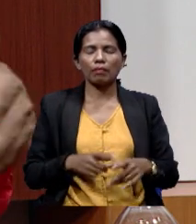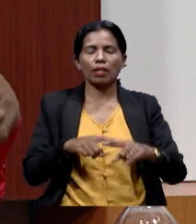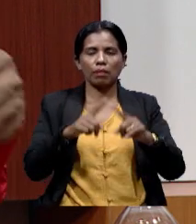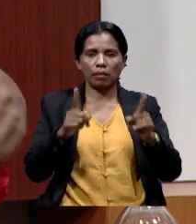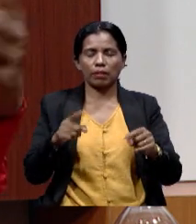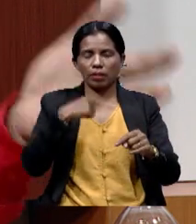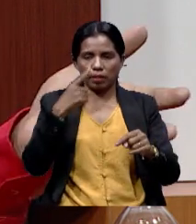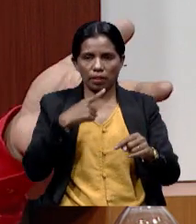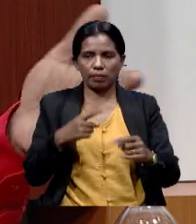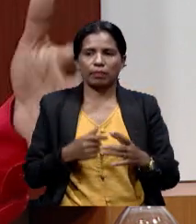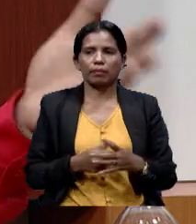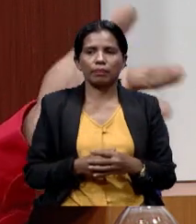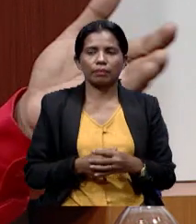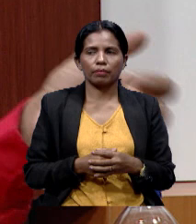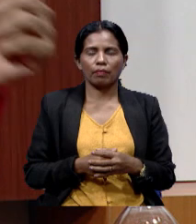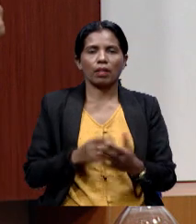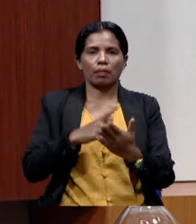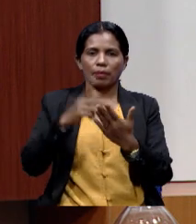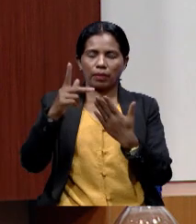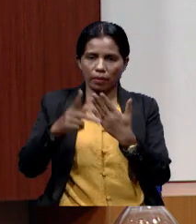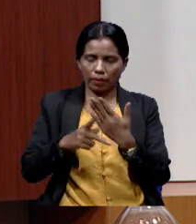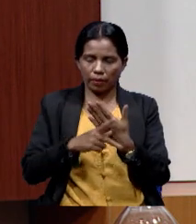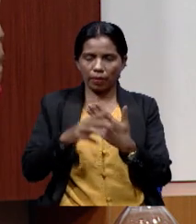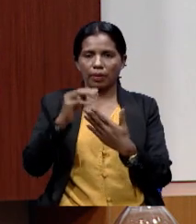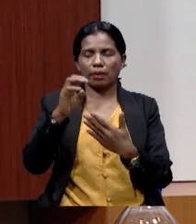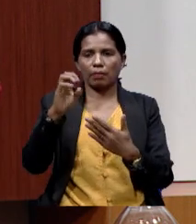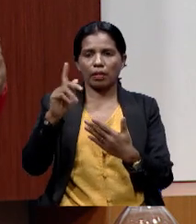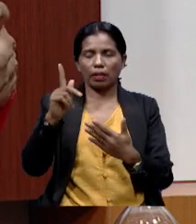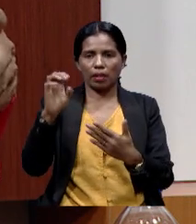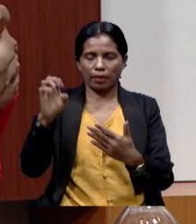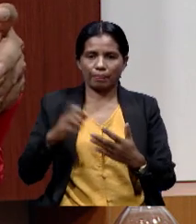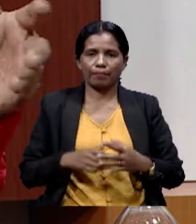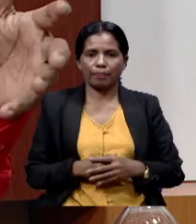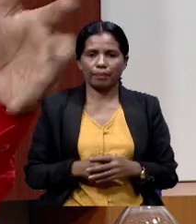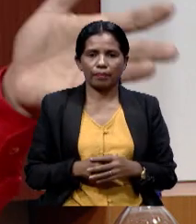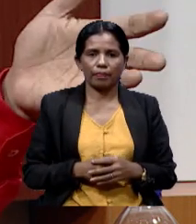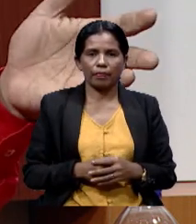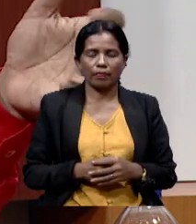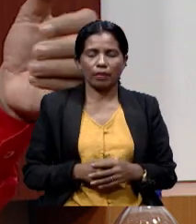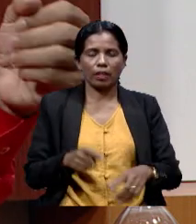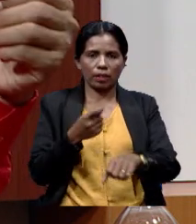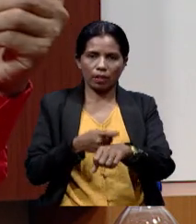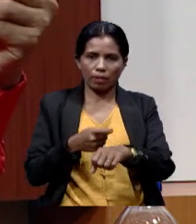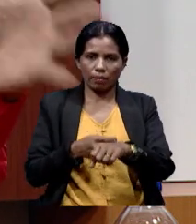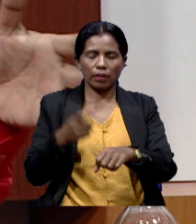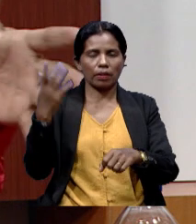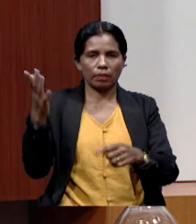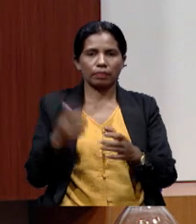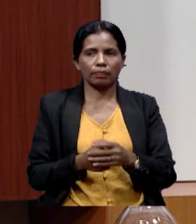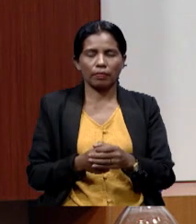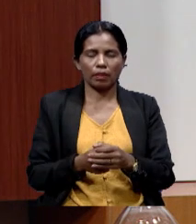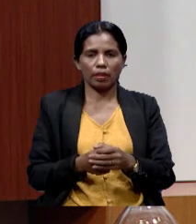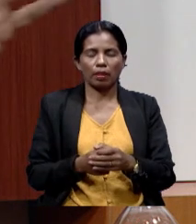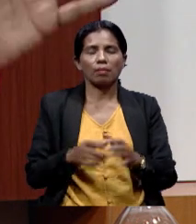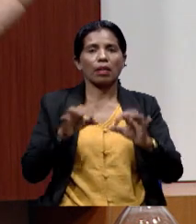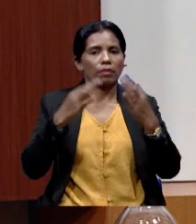é que não há programa, né, Mecai. E o tempo de Nebane, né, vai agregar